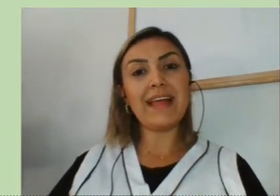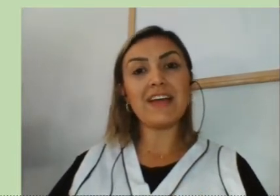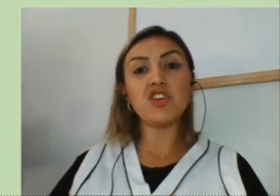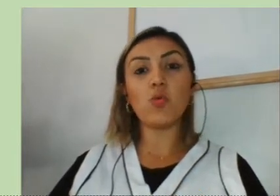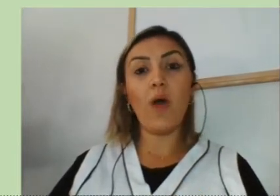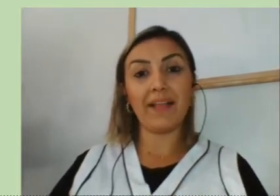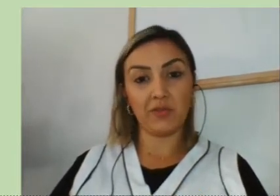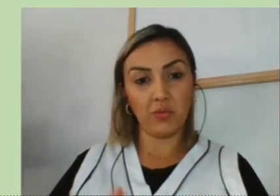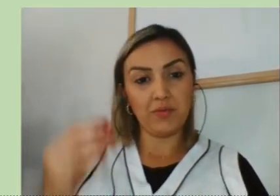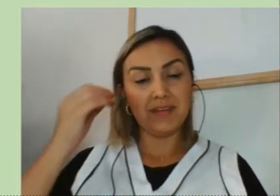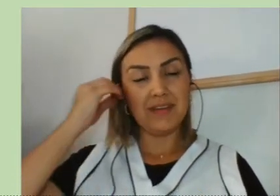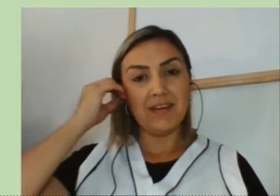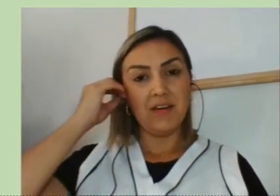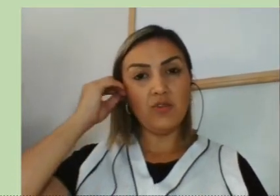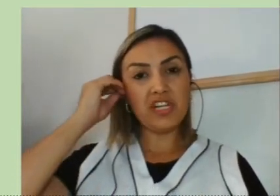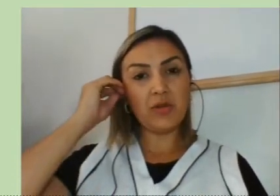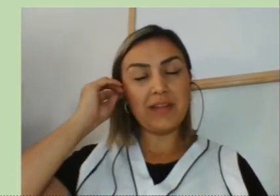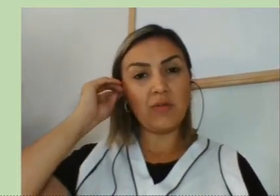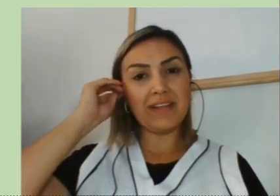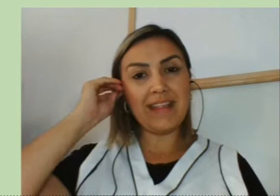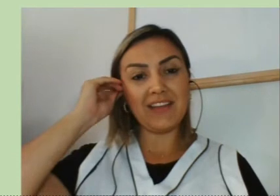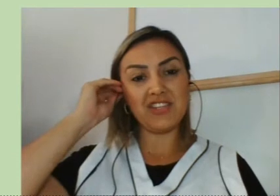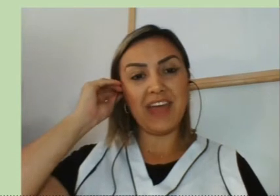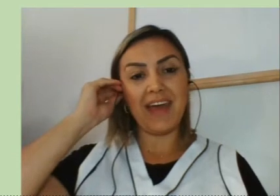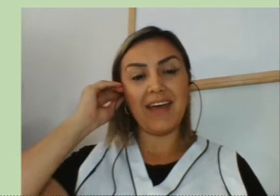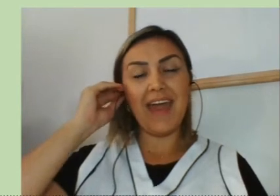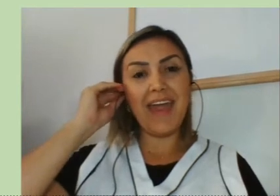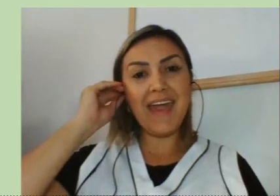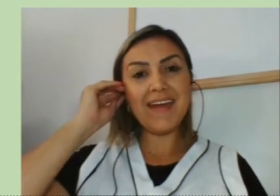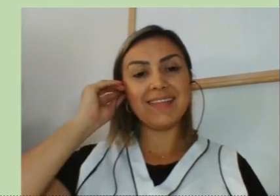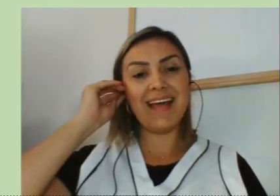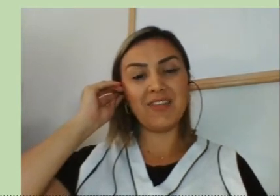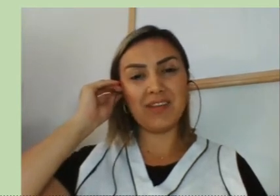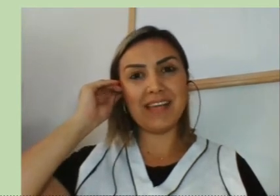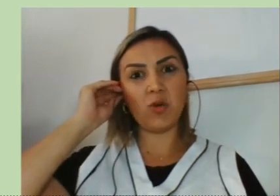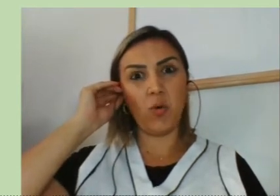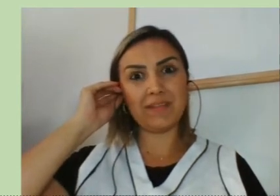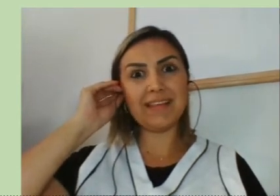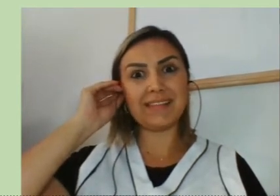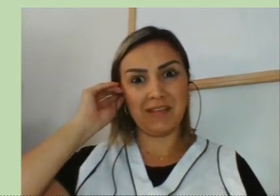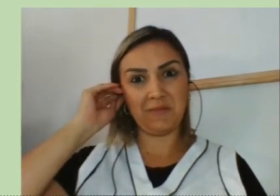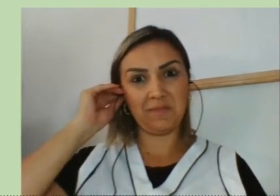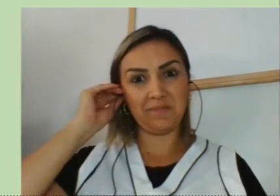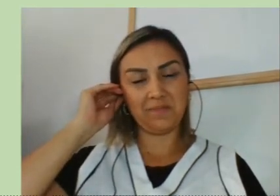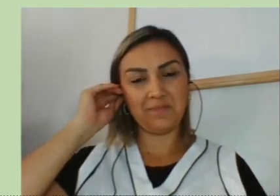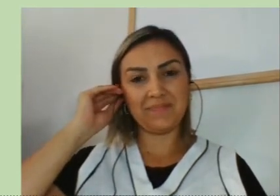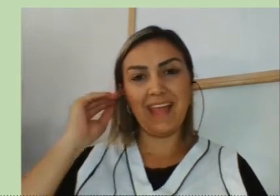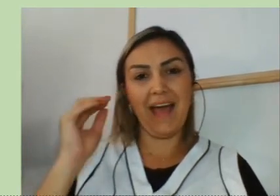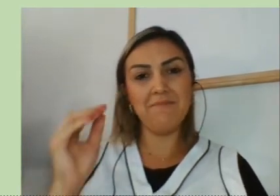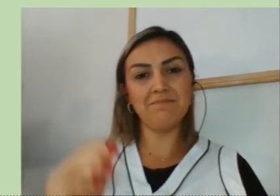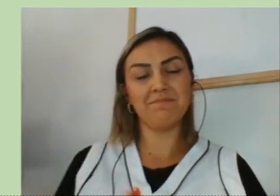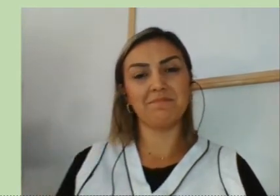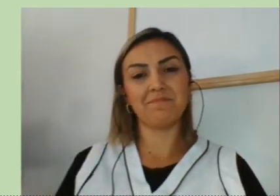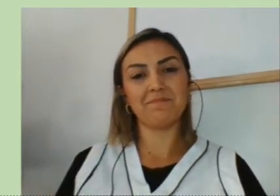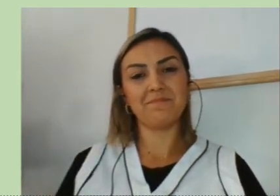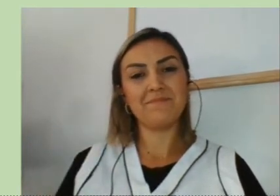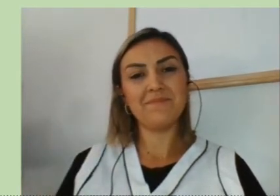na unidade 4. O título da unidade é da nossa conta aqui,